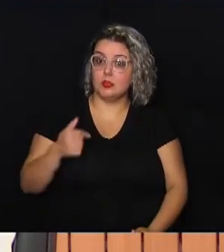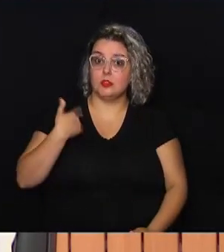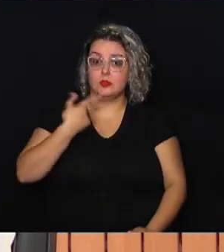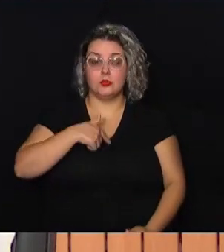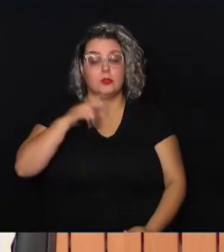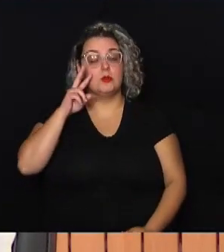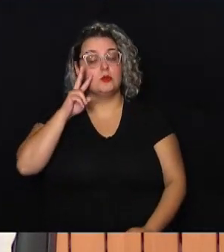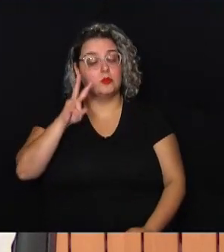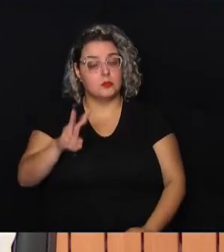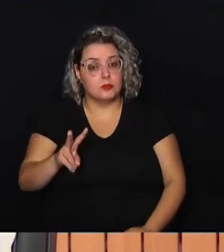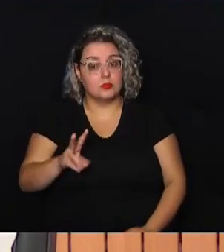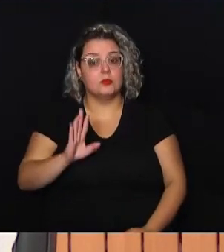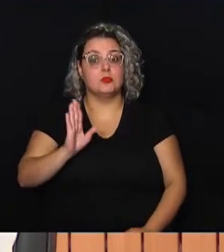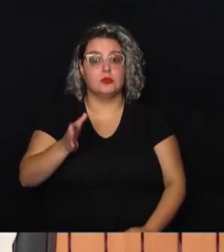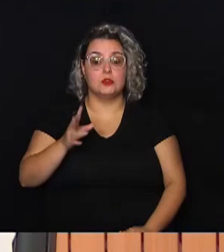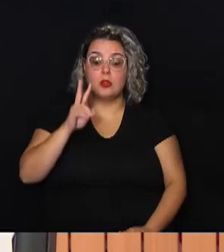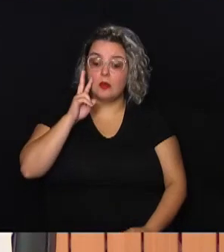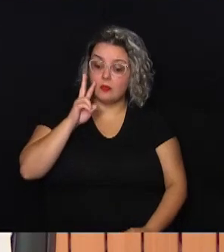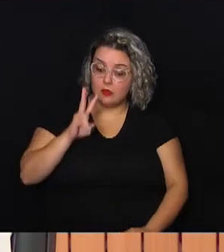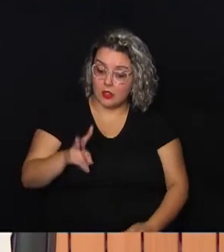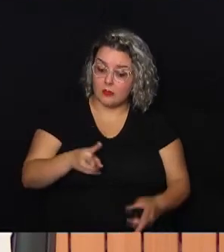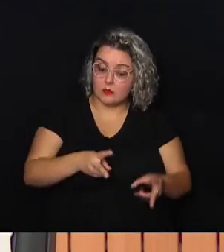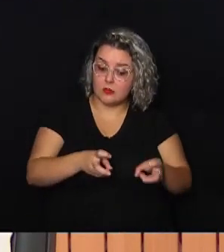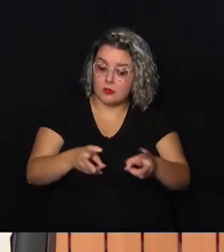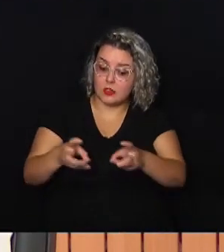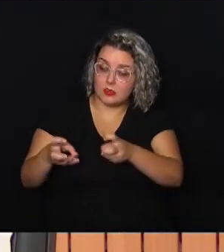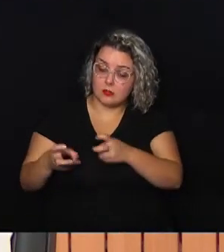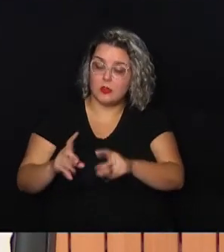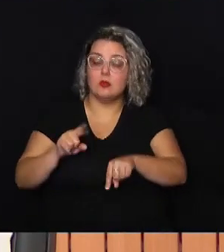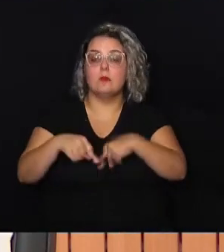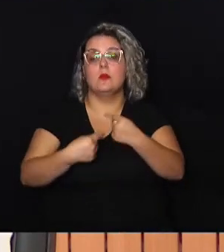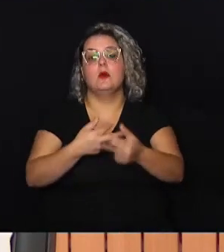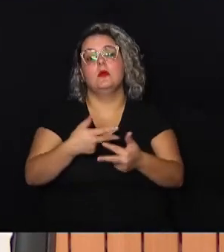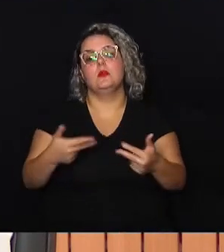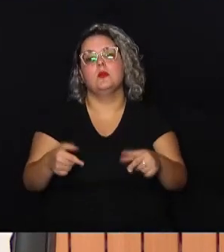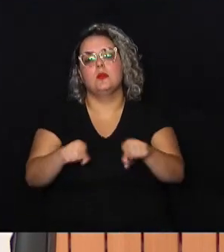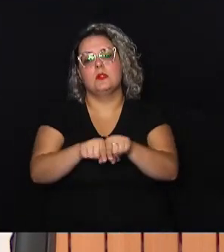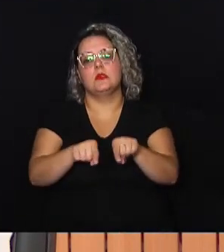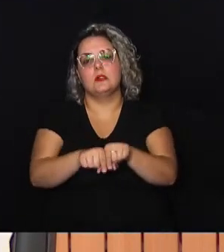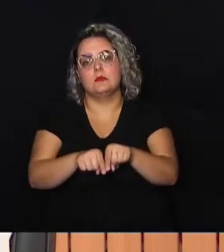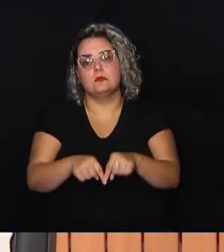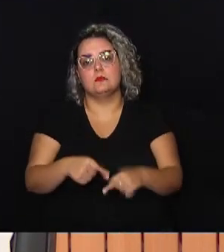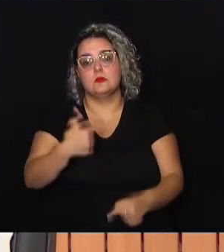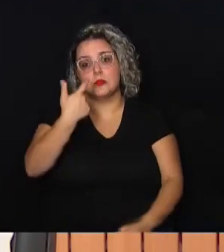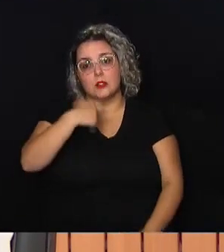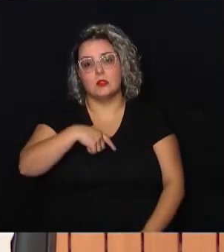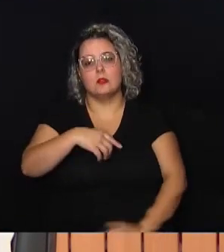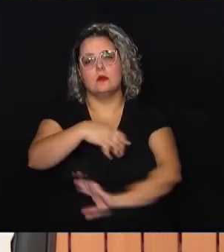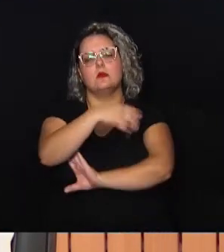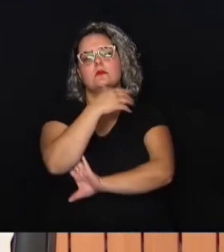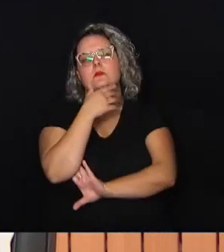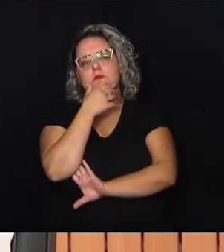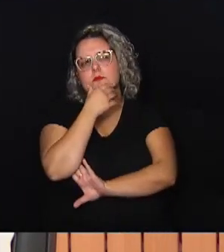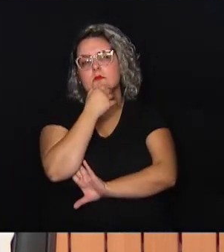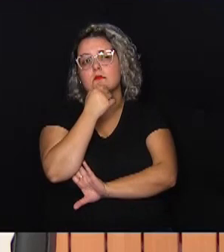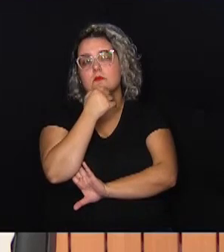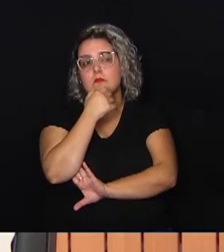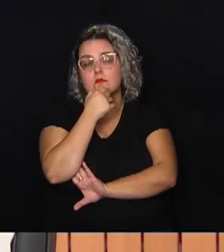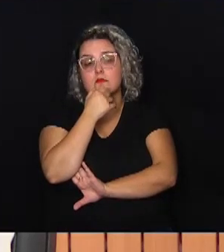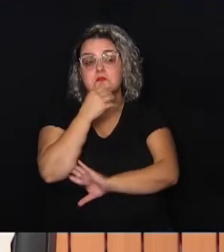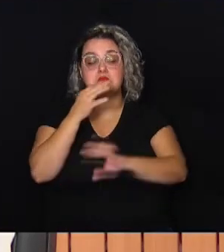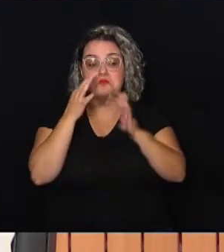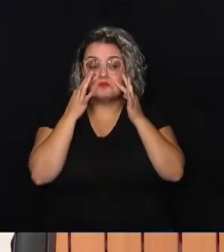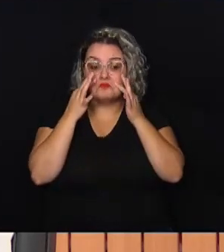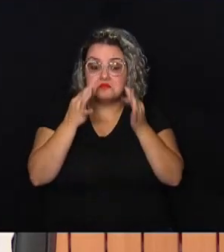olhada e nós já estamos olhando. Uma outra coisa que também me chamou a atenção do ponto de vista das coisas